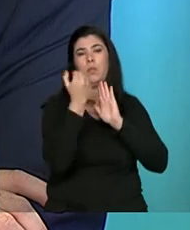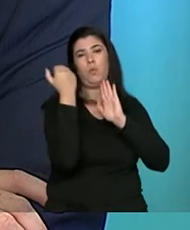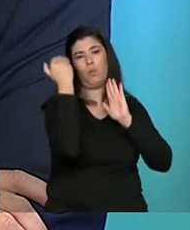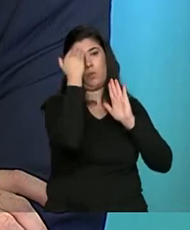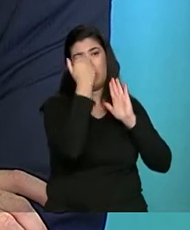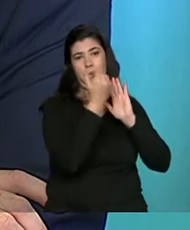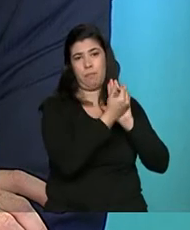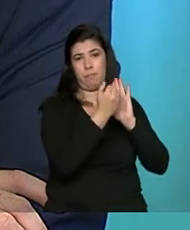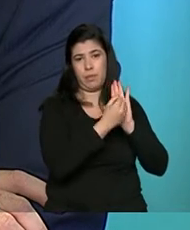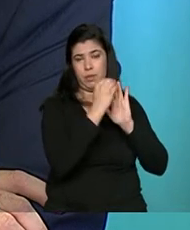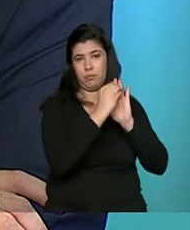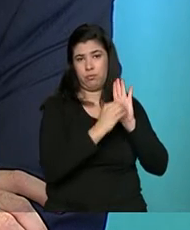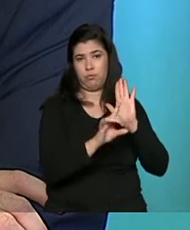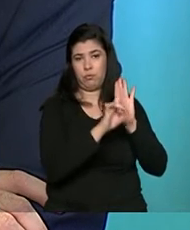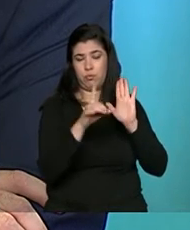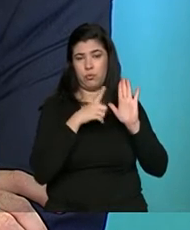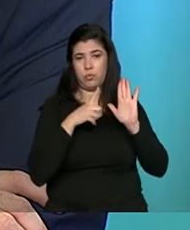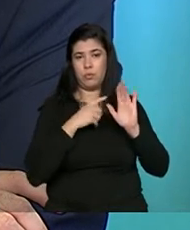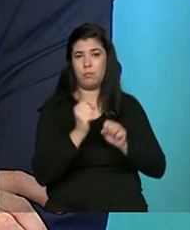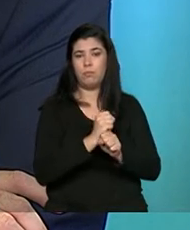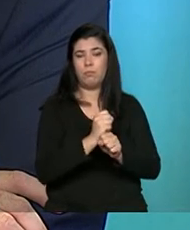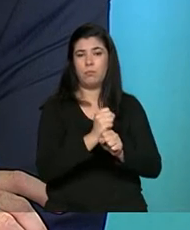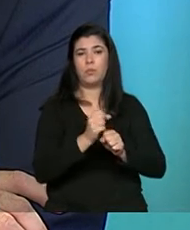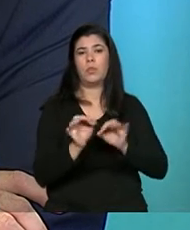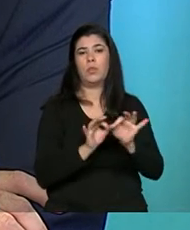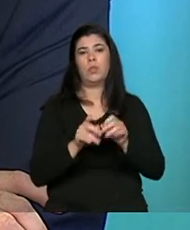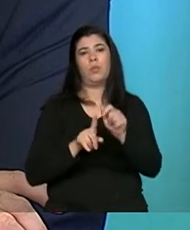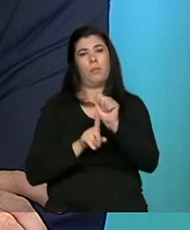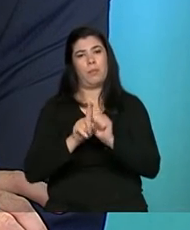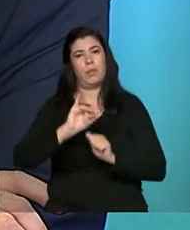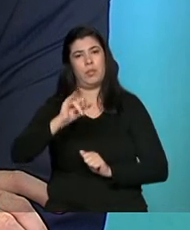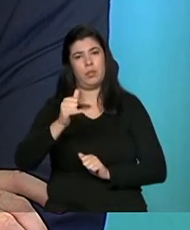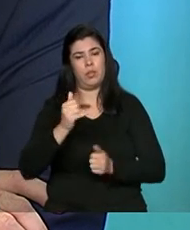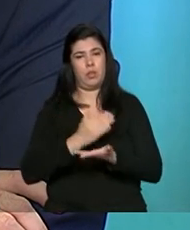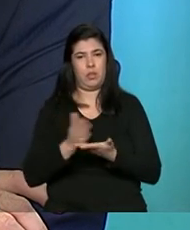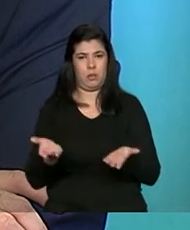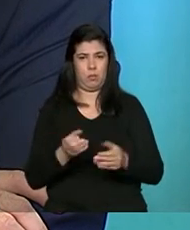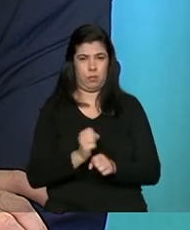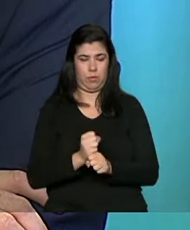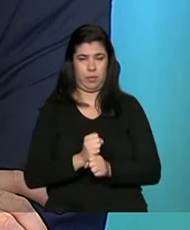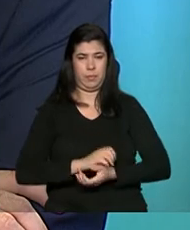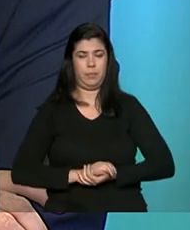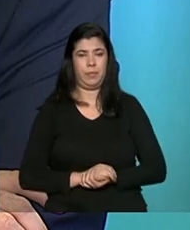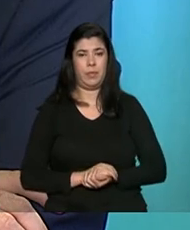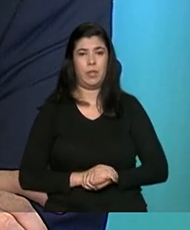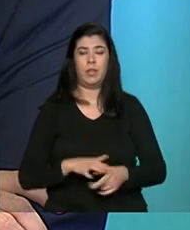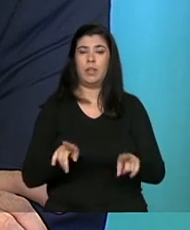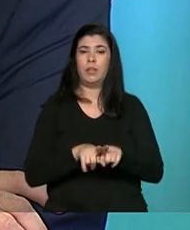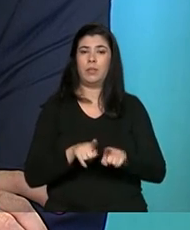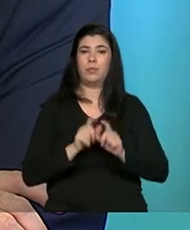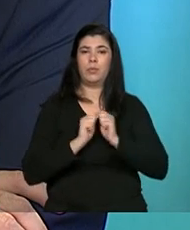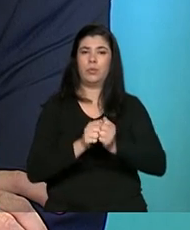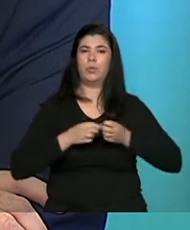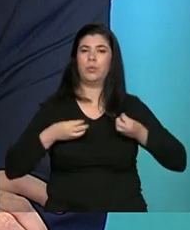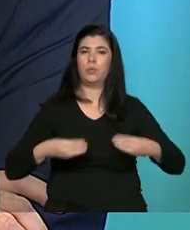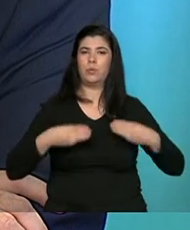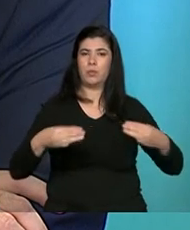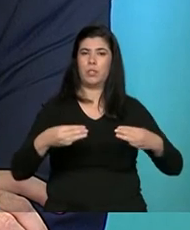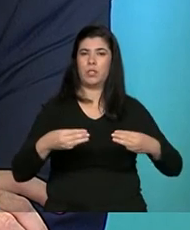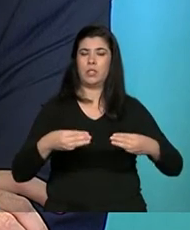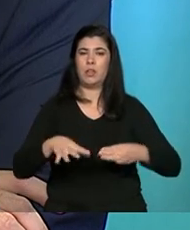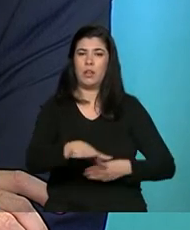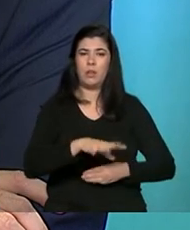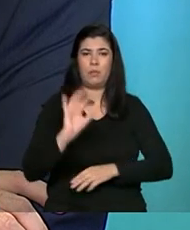que nós buscamos desde janeiro de 2015 e com o ministério do meio ambiente